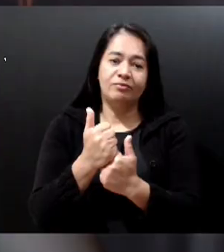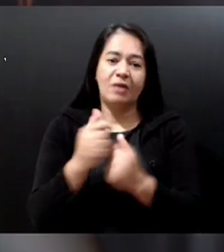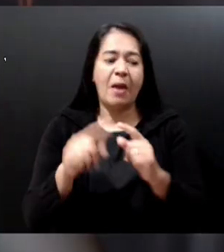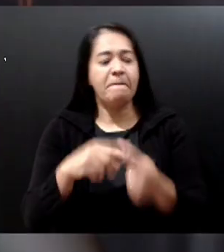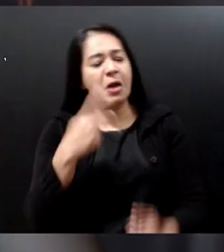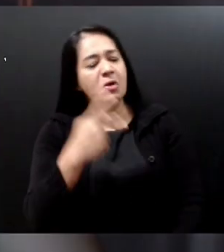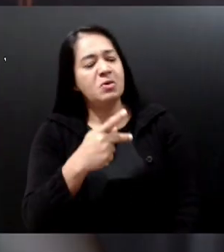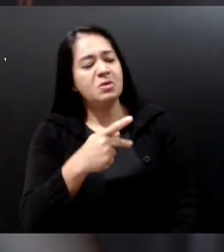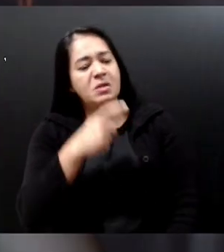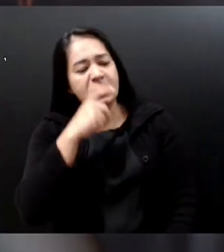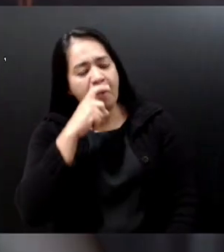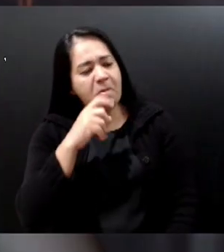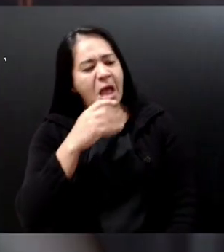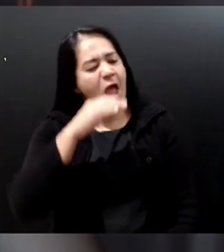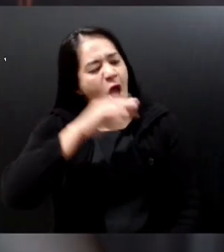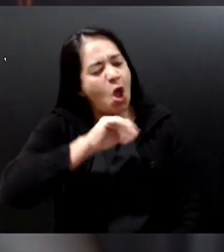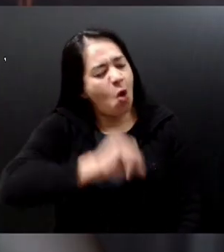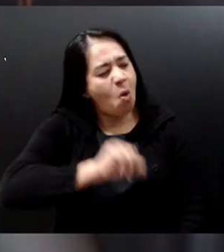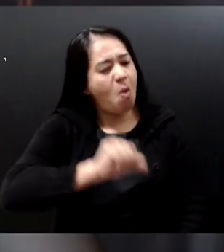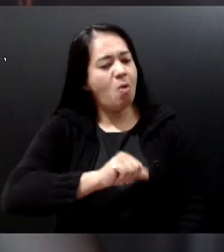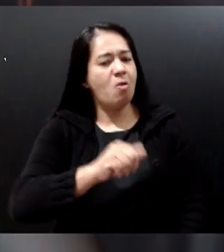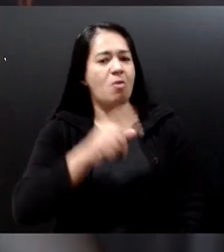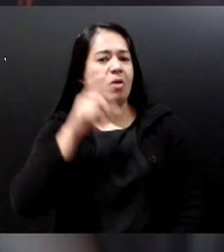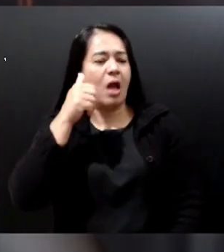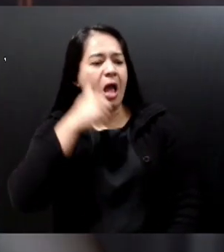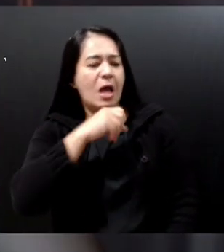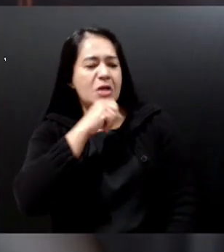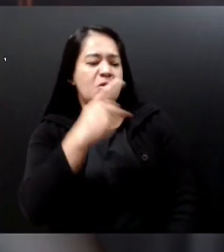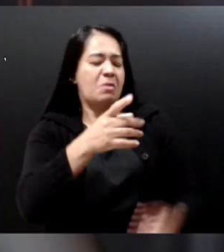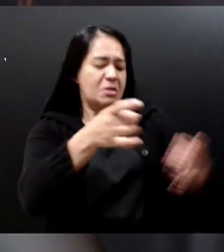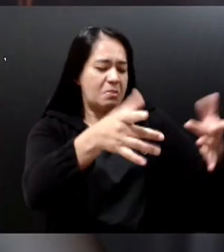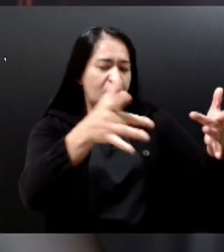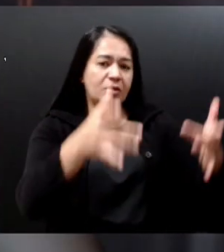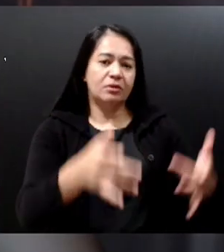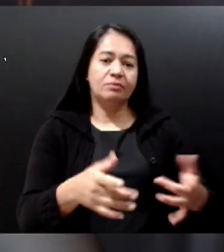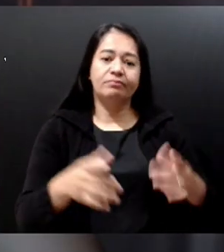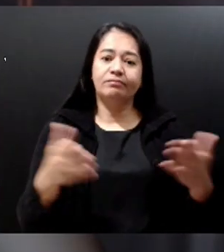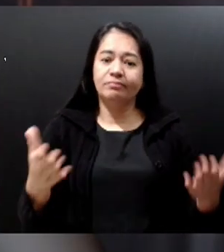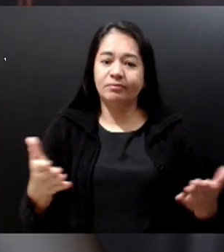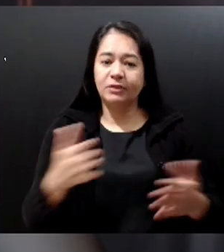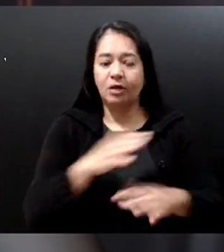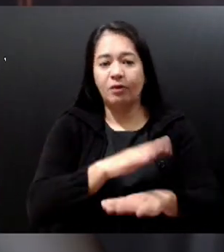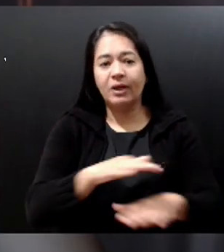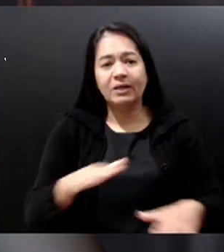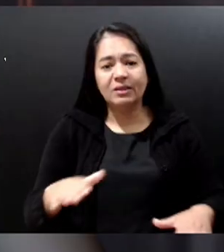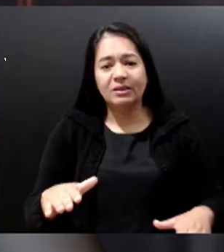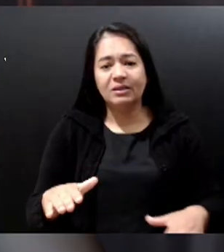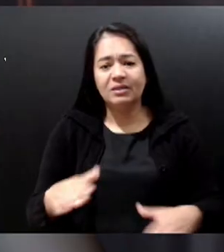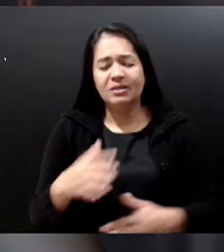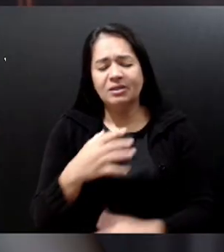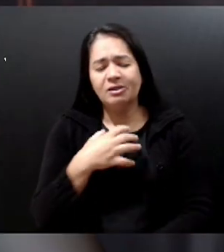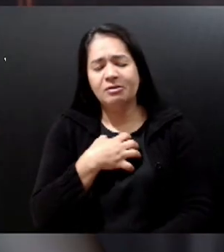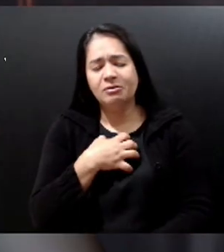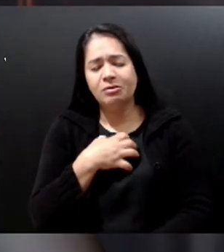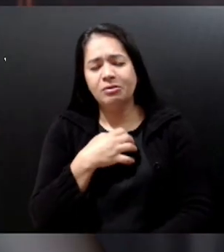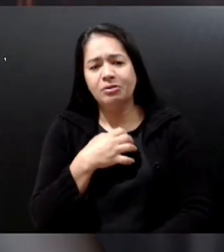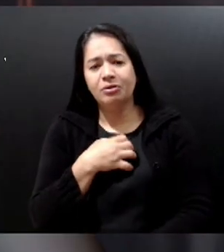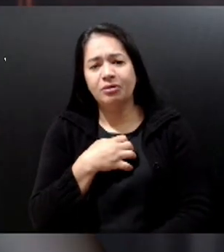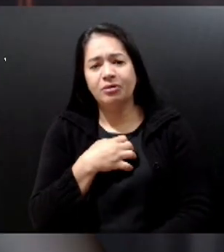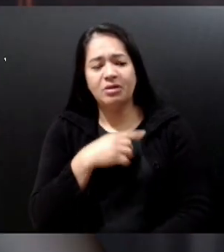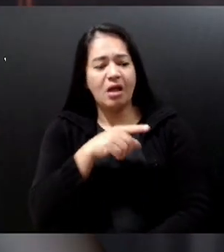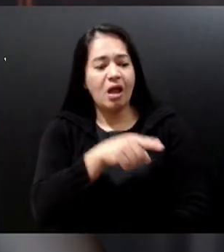a sua mãe te abandonou". A criança ela vai ficando com uma sensação de que ela é ruim também,